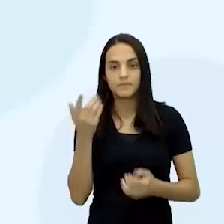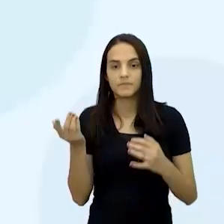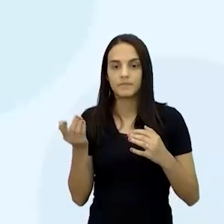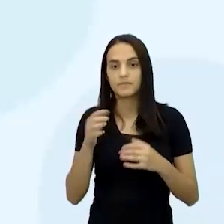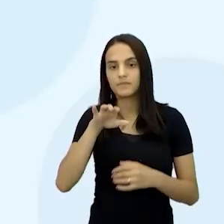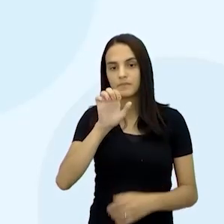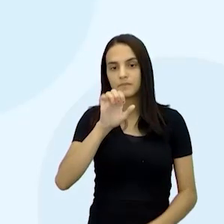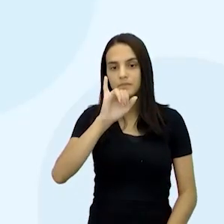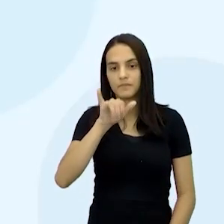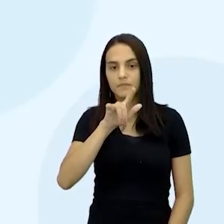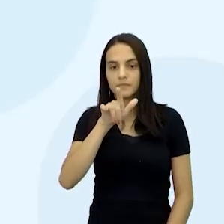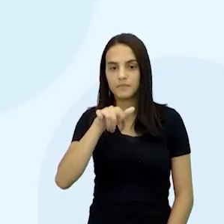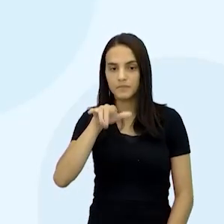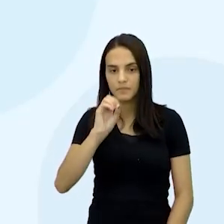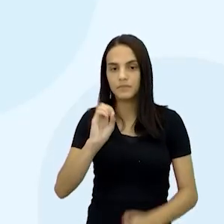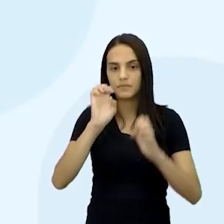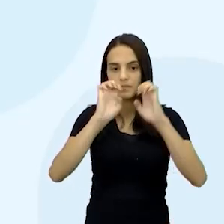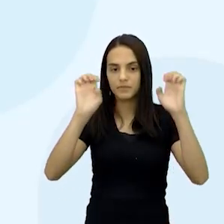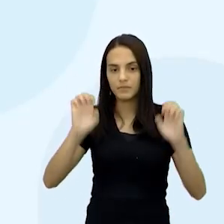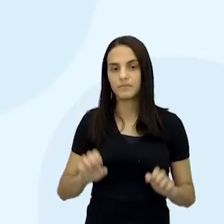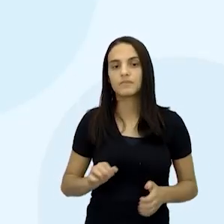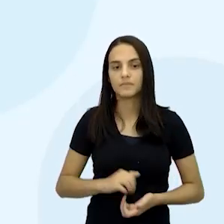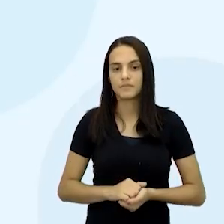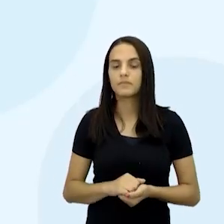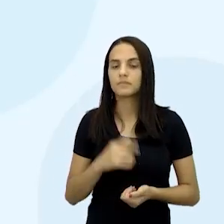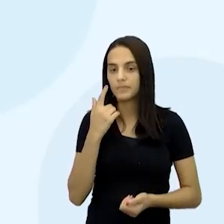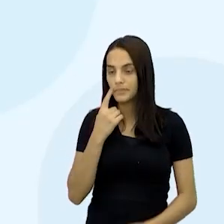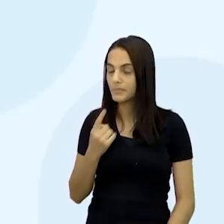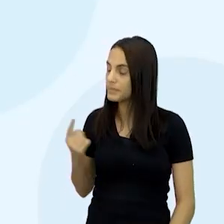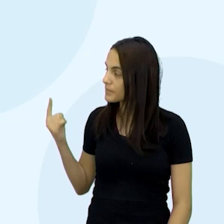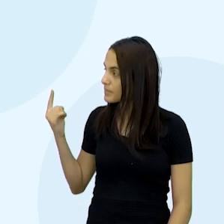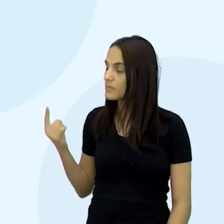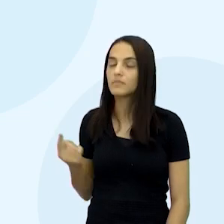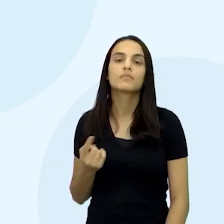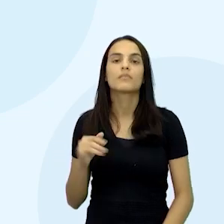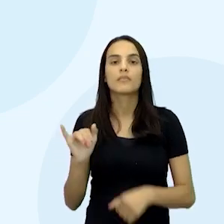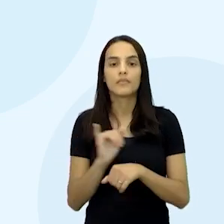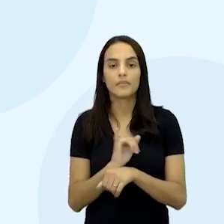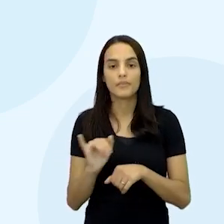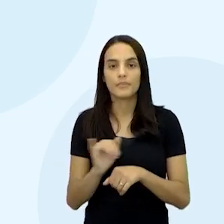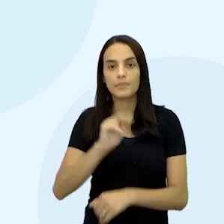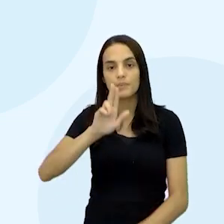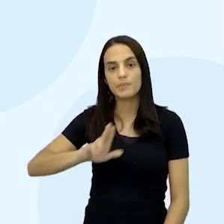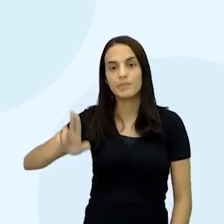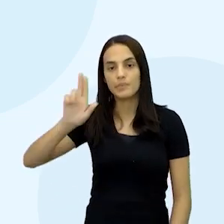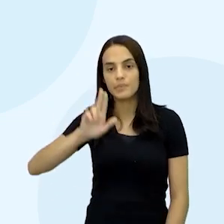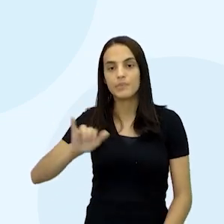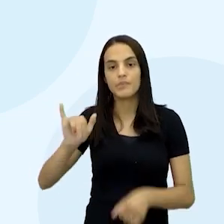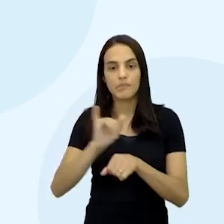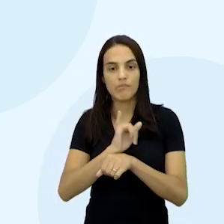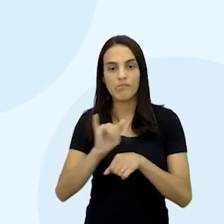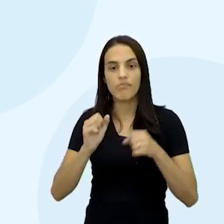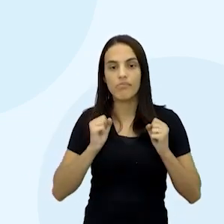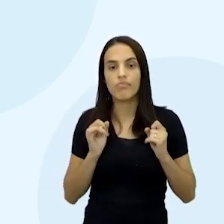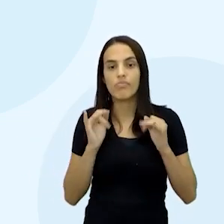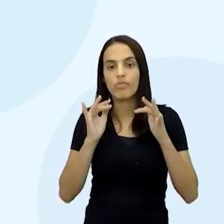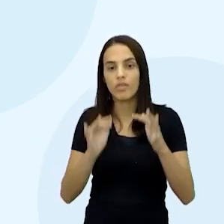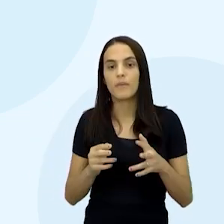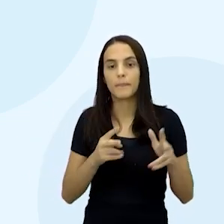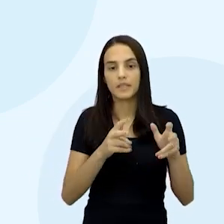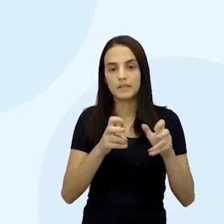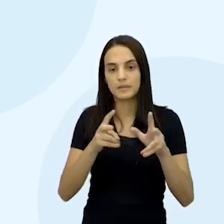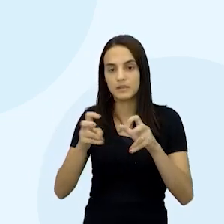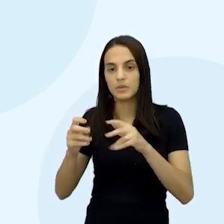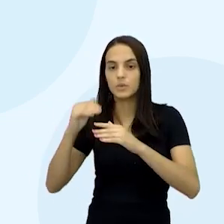eixos estruturantes? Então tá aí, ó, fatores de integração metodológica, utilização de metodologias ativas